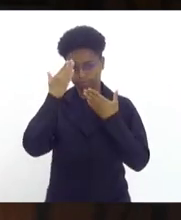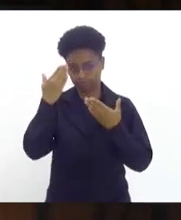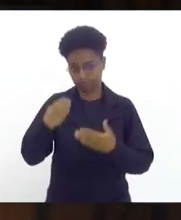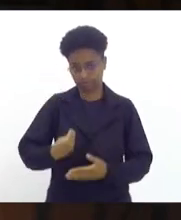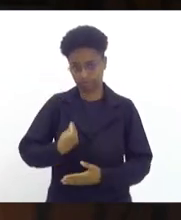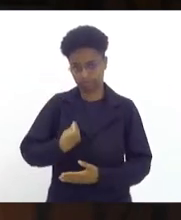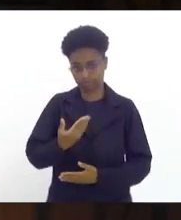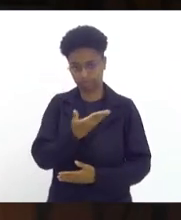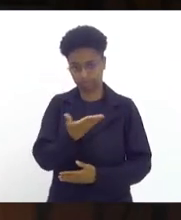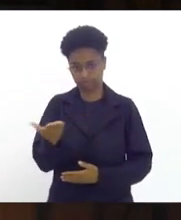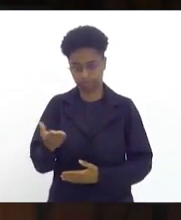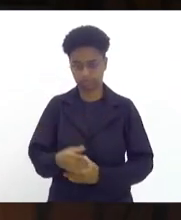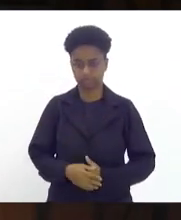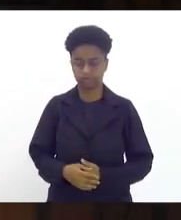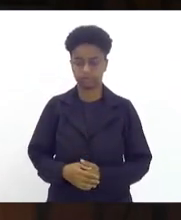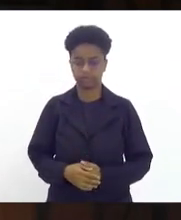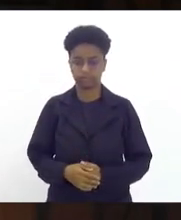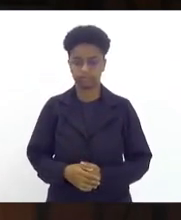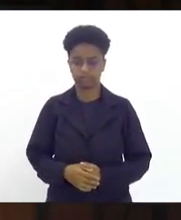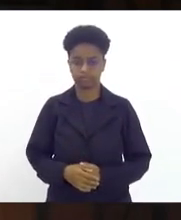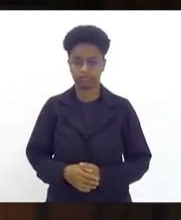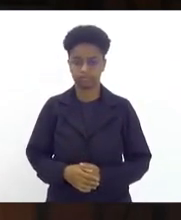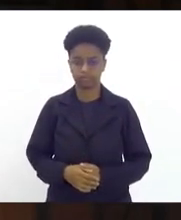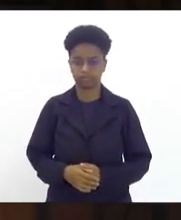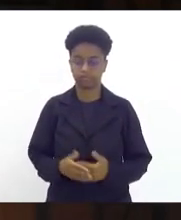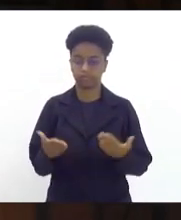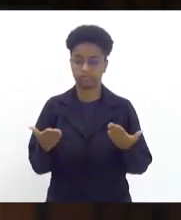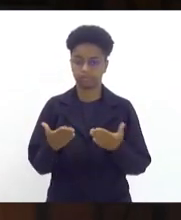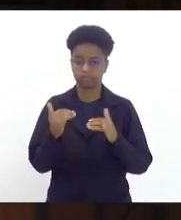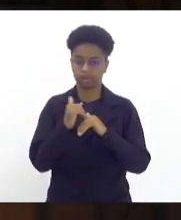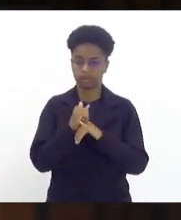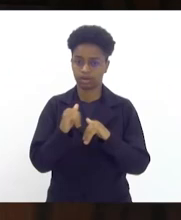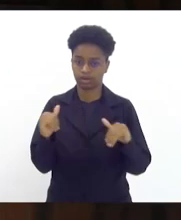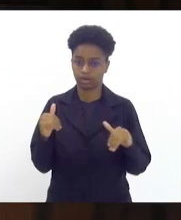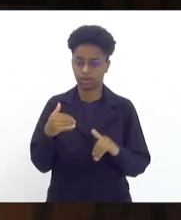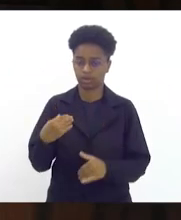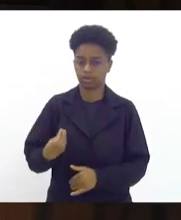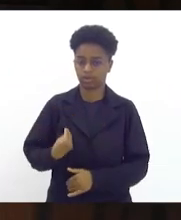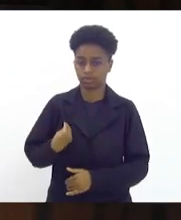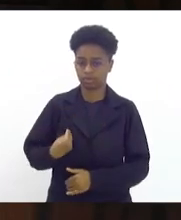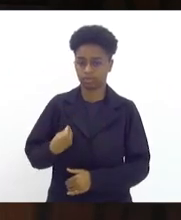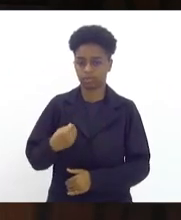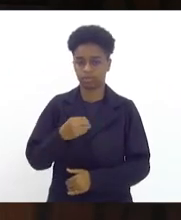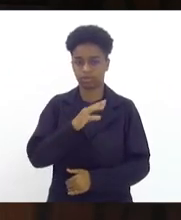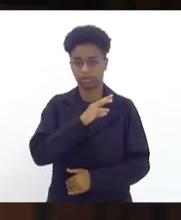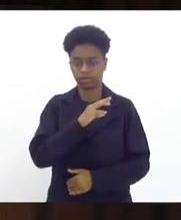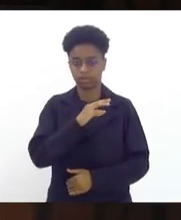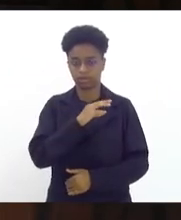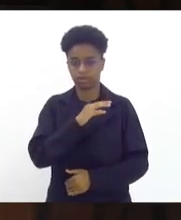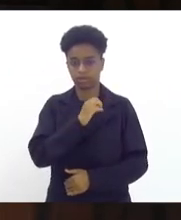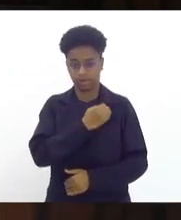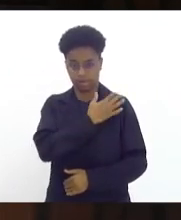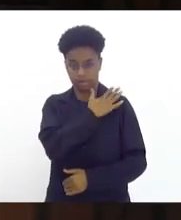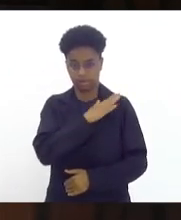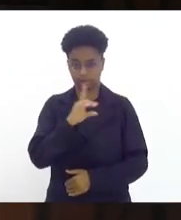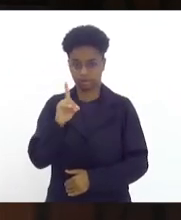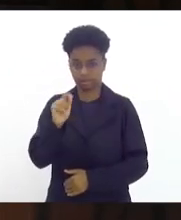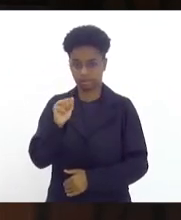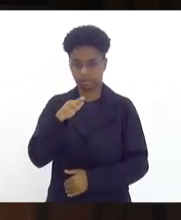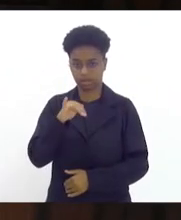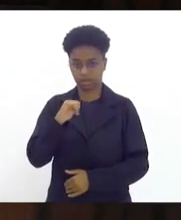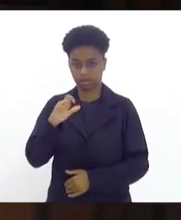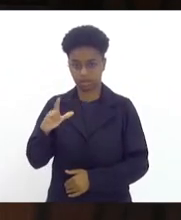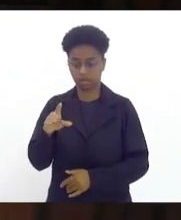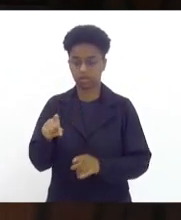pela presença dos Senhores aqui também eu gostaria de anunciar a presença do Capitão Daniel Rezende Comandante o segurança presente